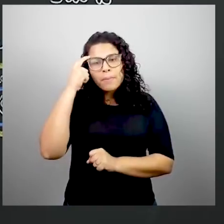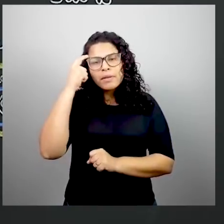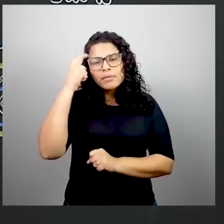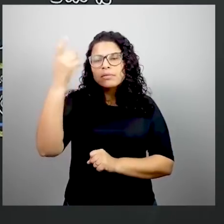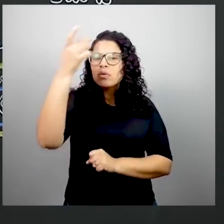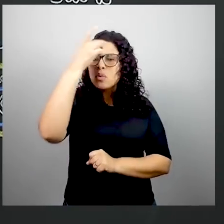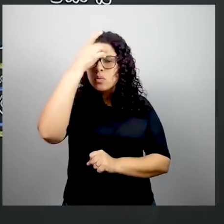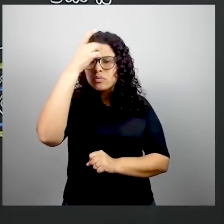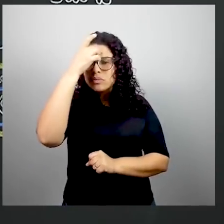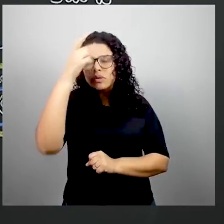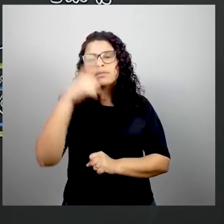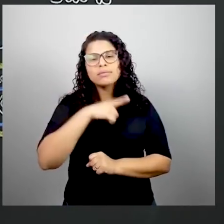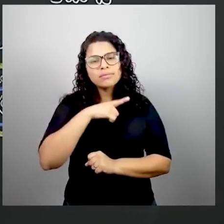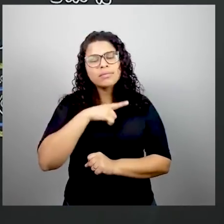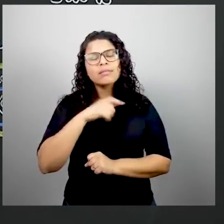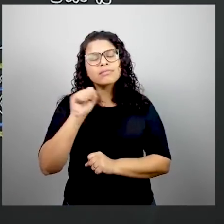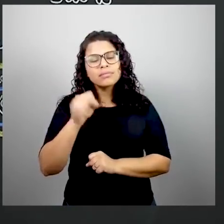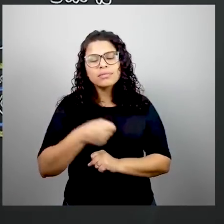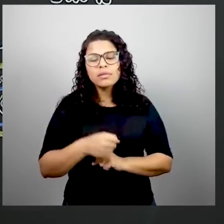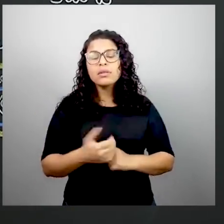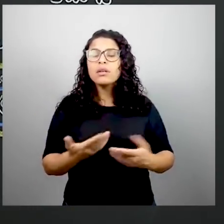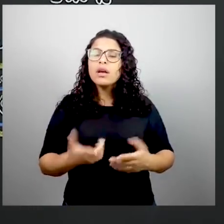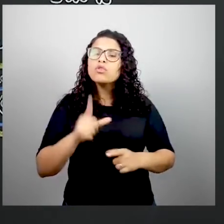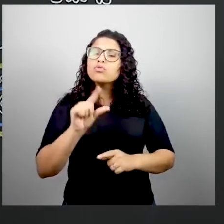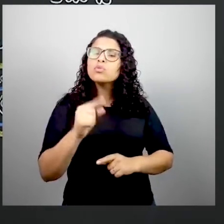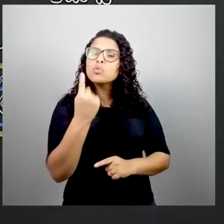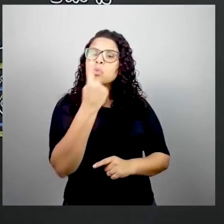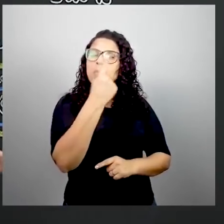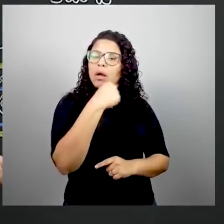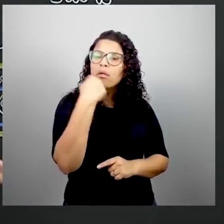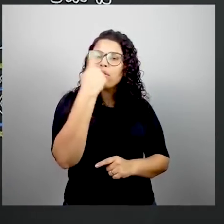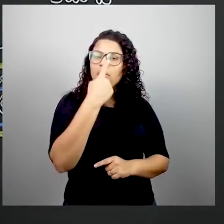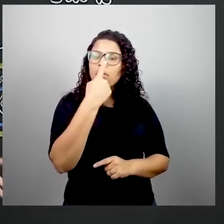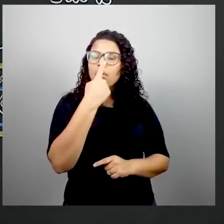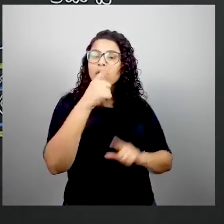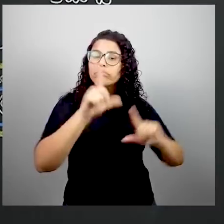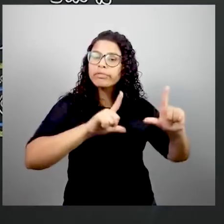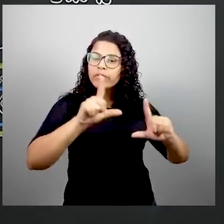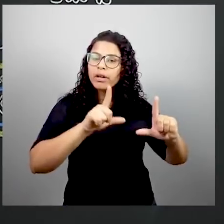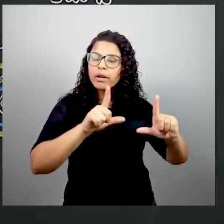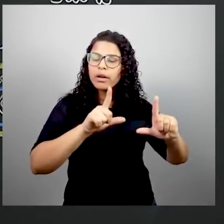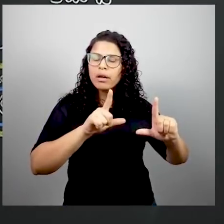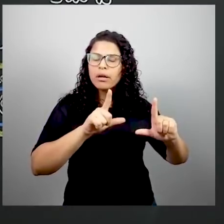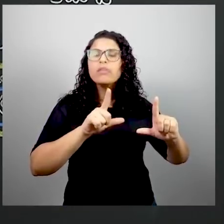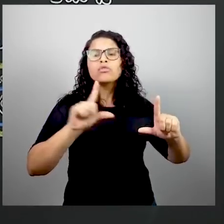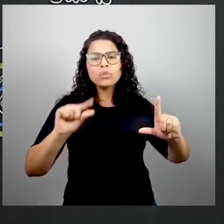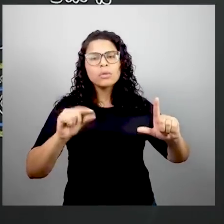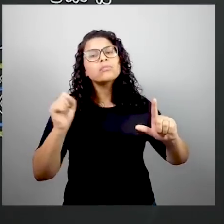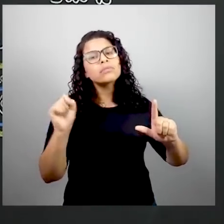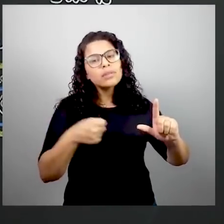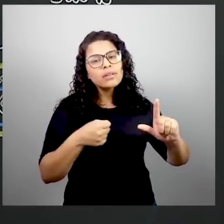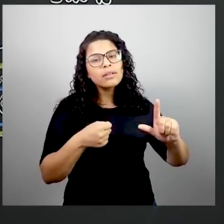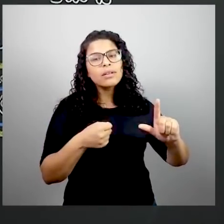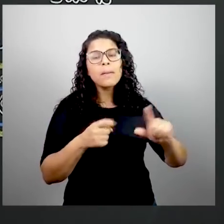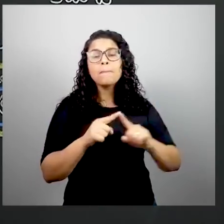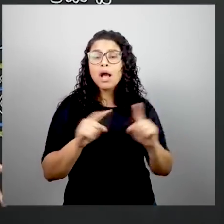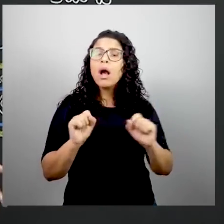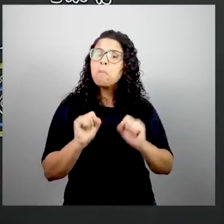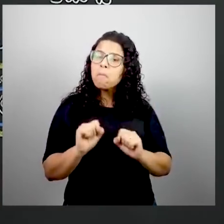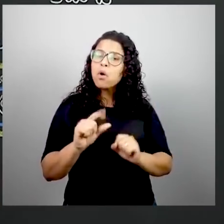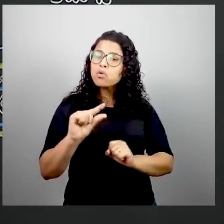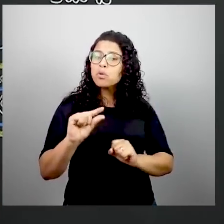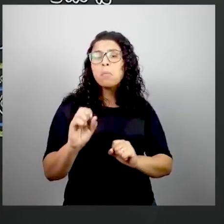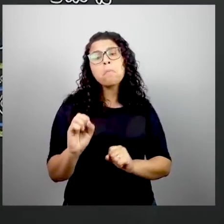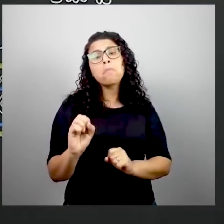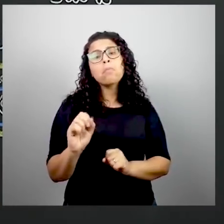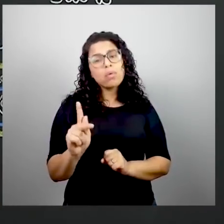consciente, você fica mais ligado. E se eu reduzir 1 hora? Vai impactar? Vai impactar. O impacto foi pouco. Ok. Ou pode